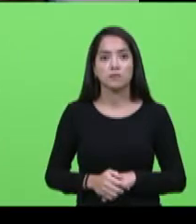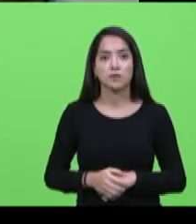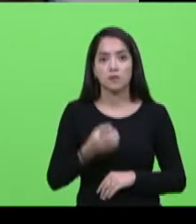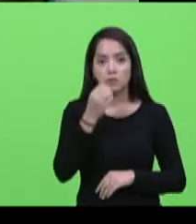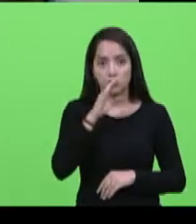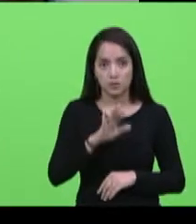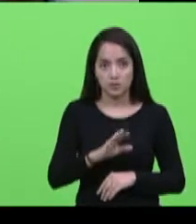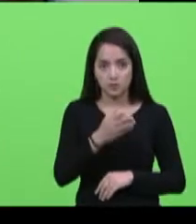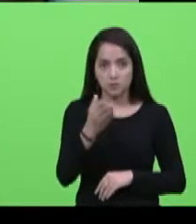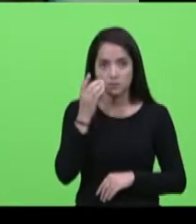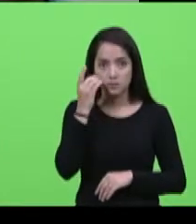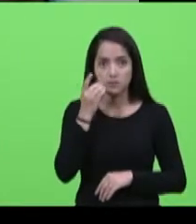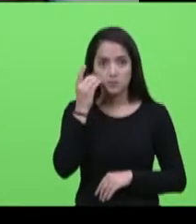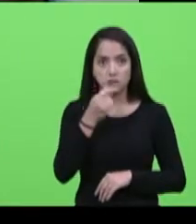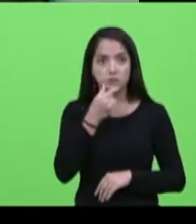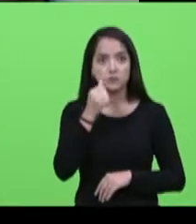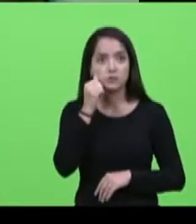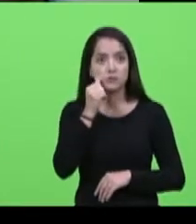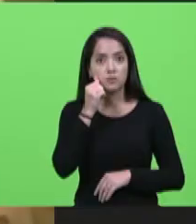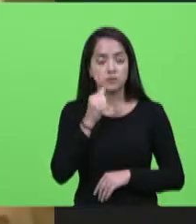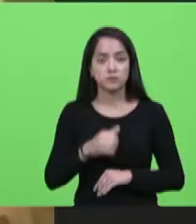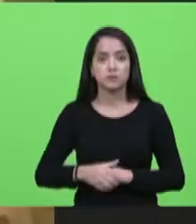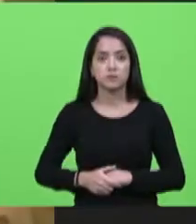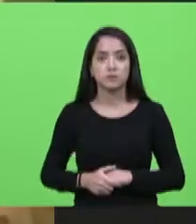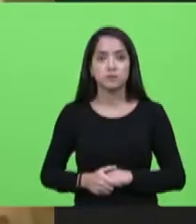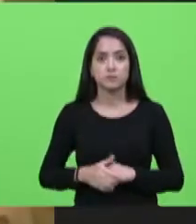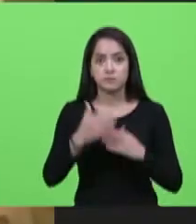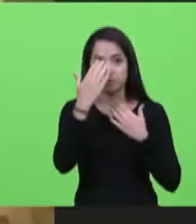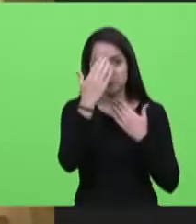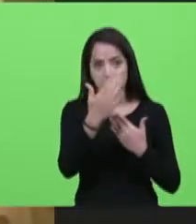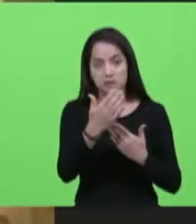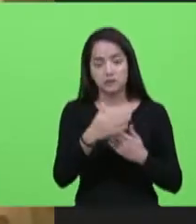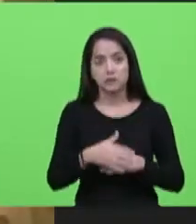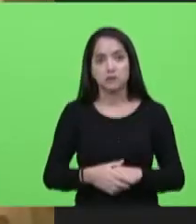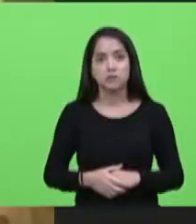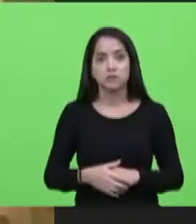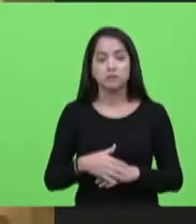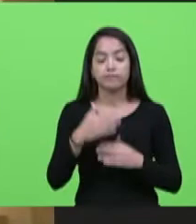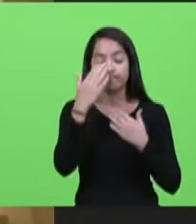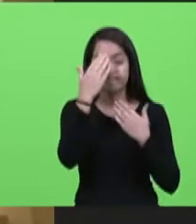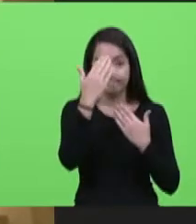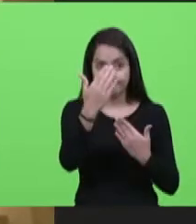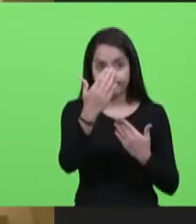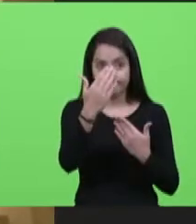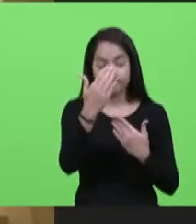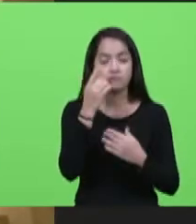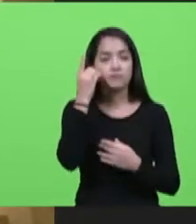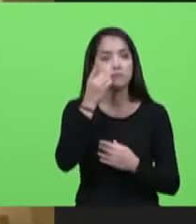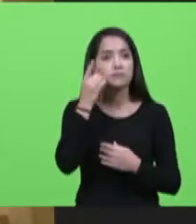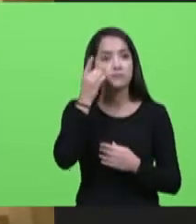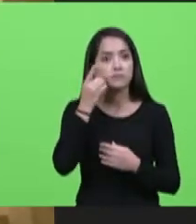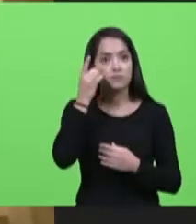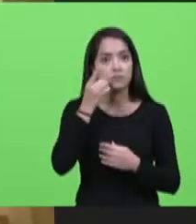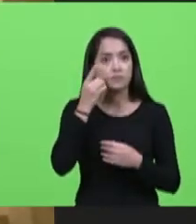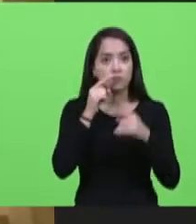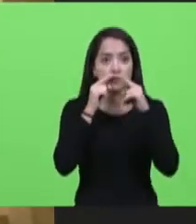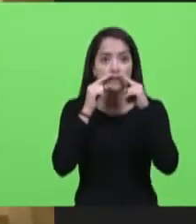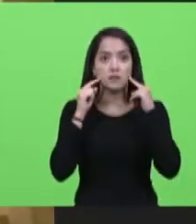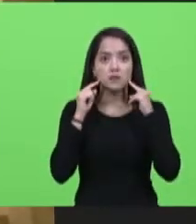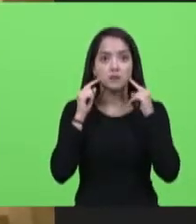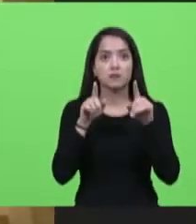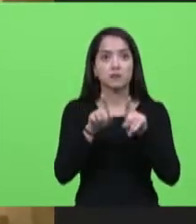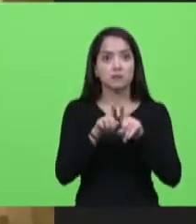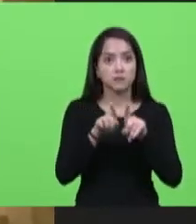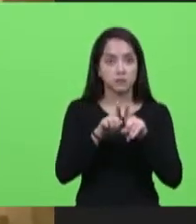presidente, deputados, deputadas, muito obrigado. Eu gostaria de primeiro agradecer o deputado Romildo Titon e o deputado